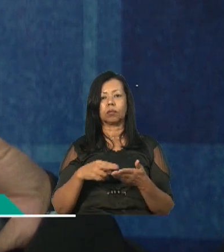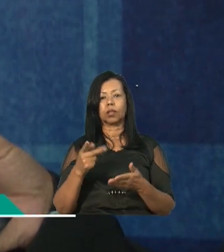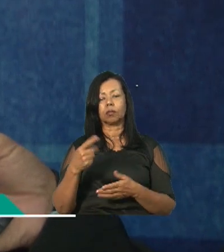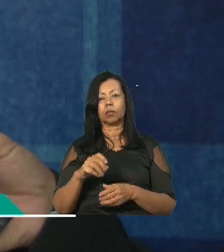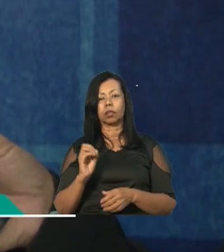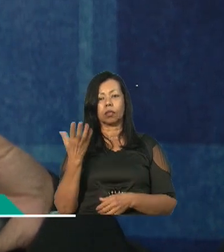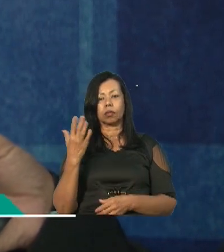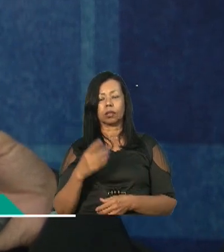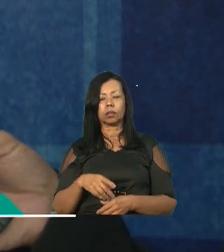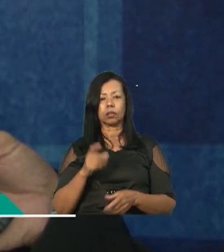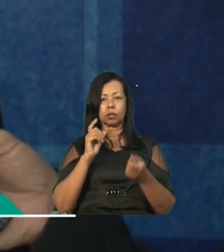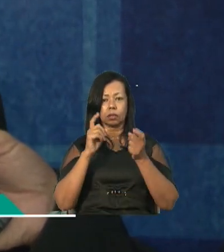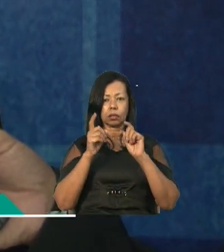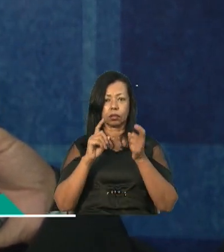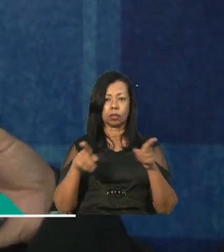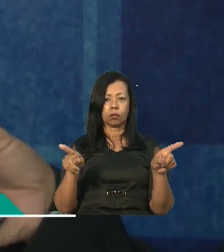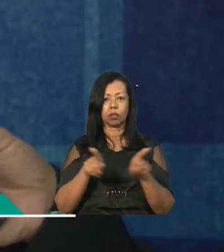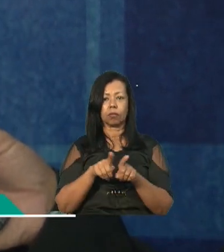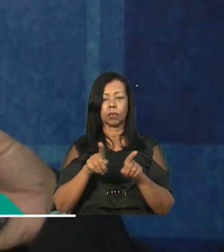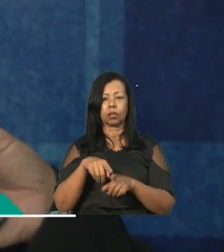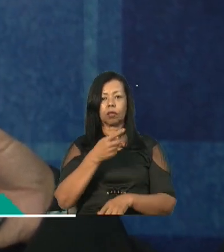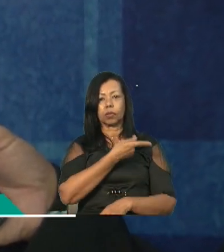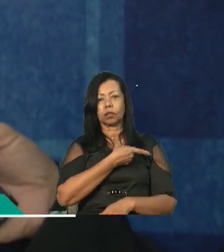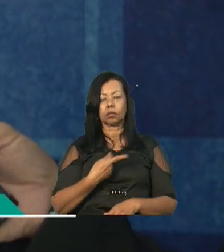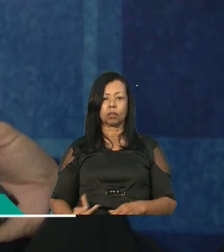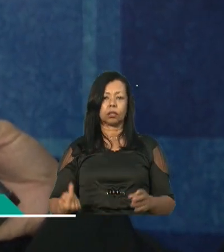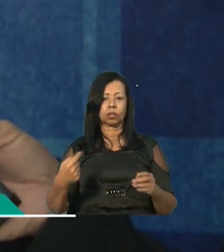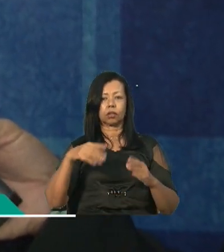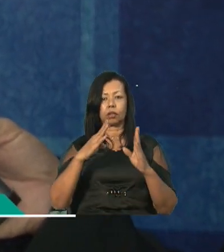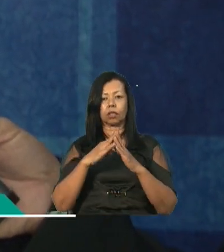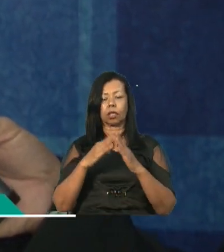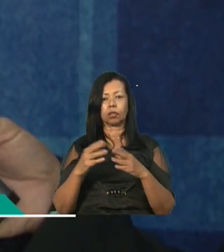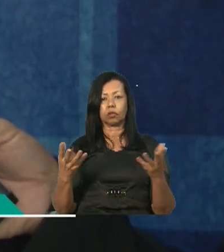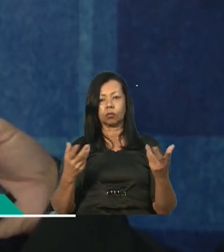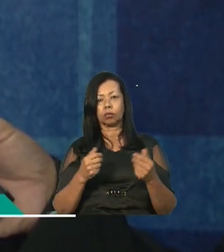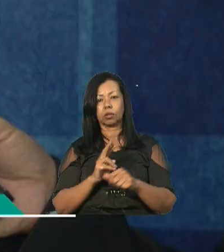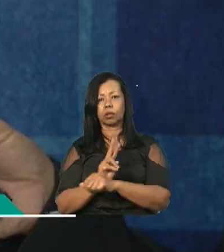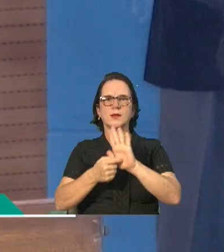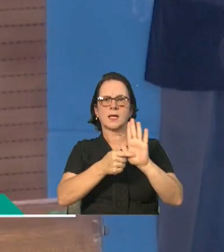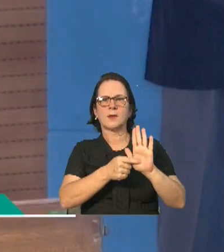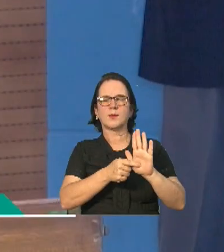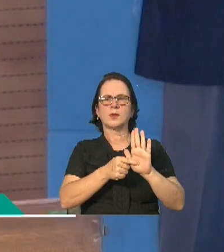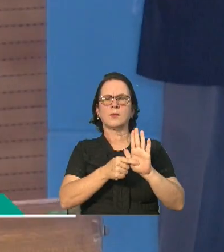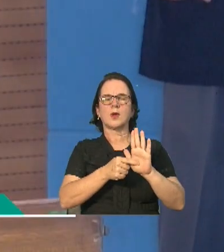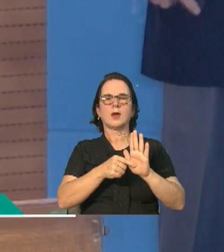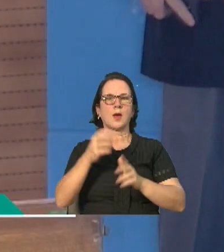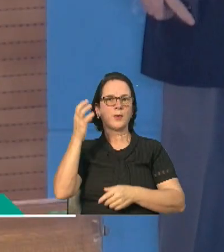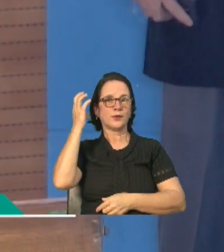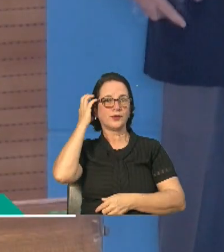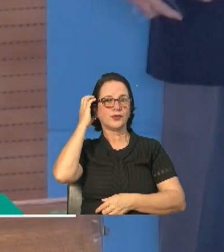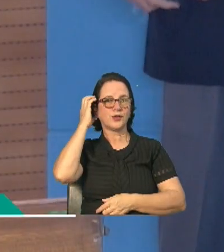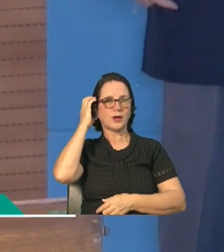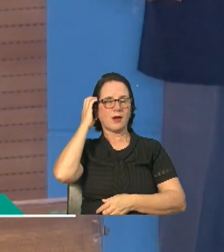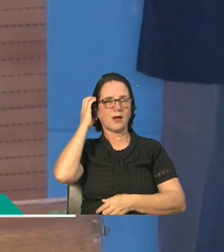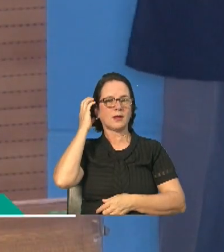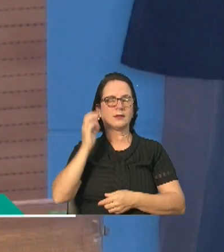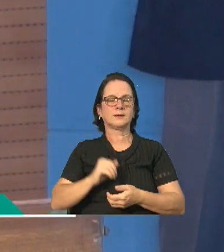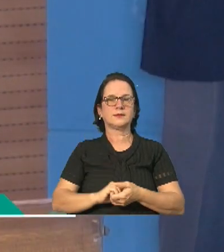ato acontecesse, por também o nosso presidente da Câmara, por todos aqueles que contribuíram, setor de comunicação